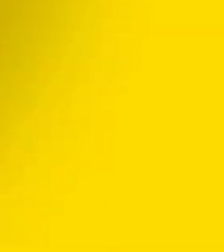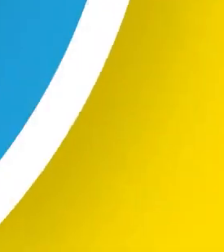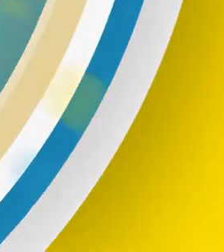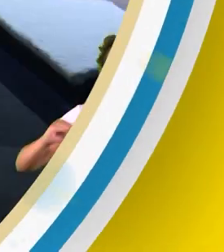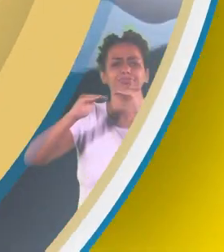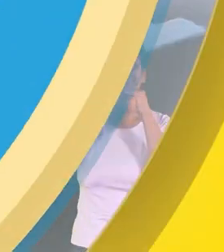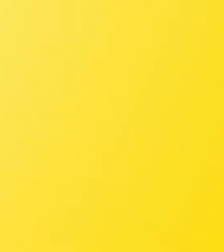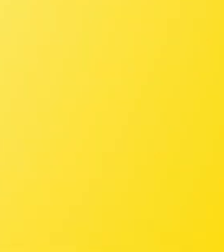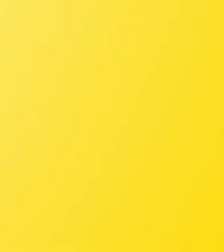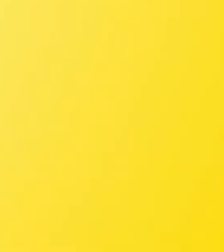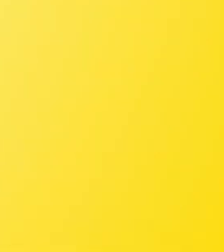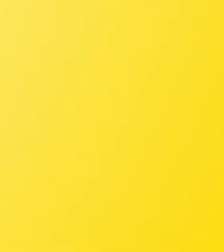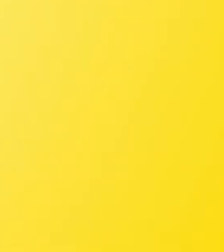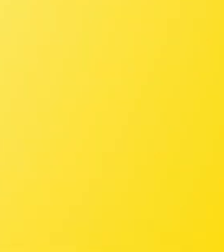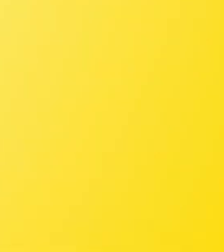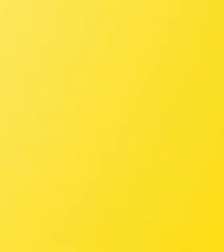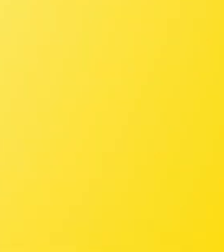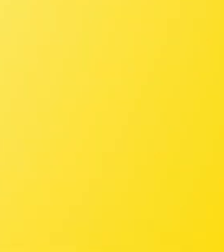vocês